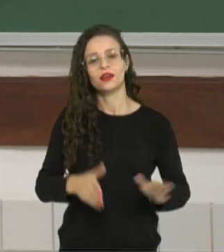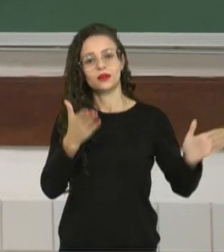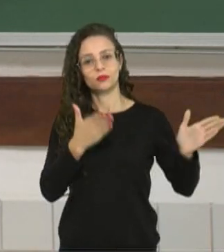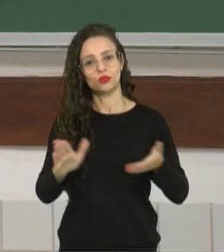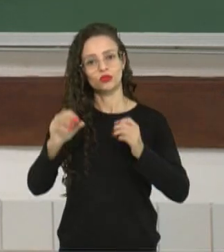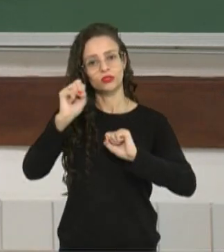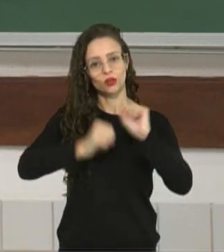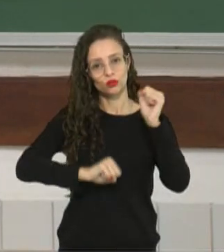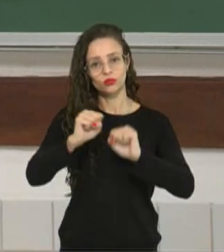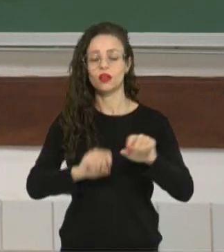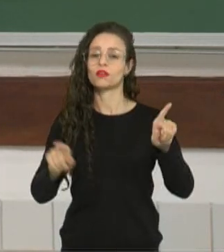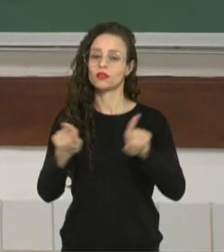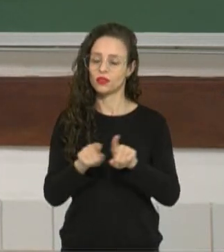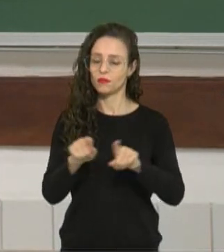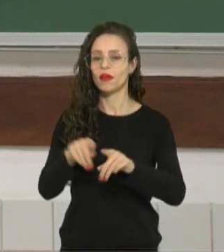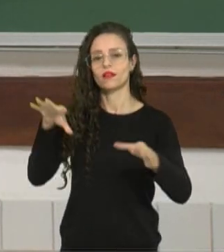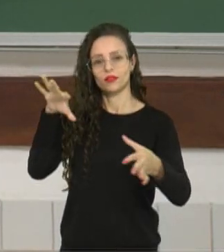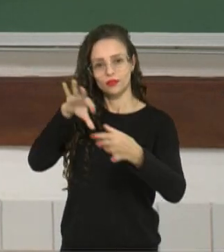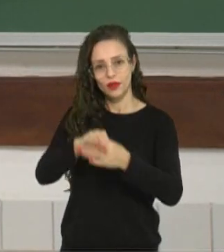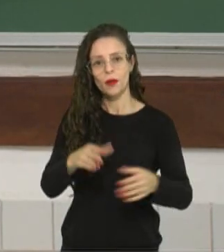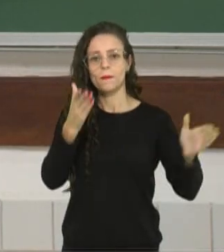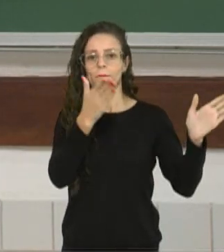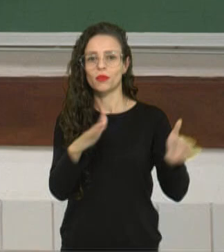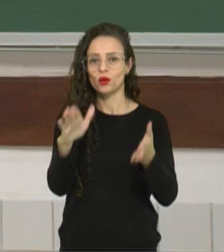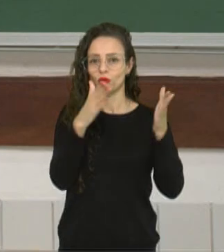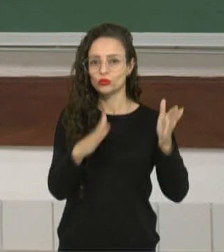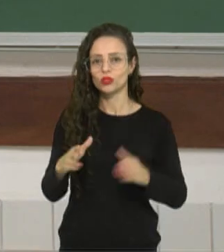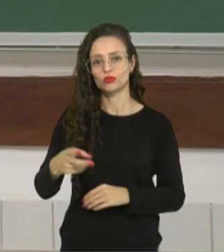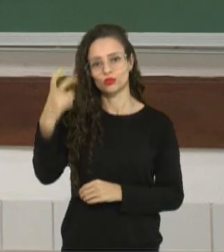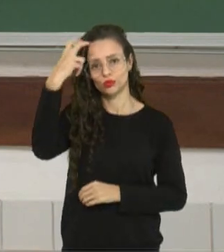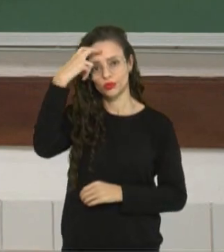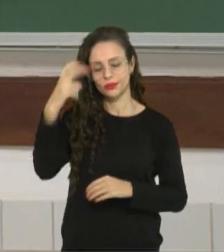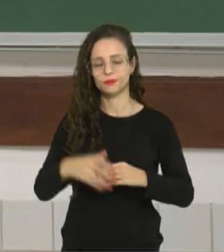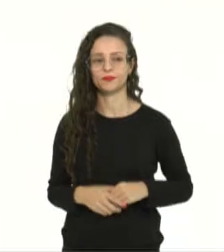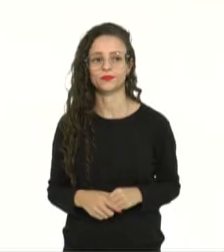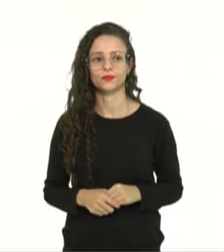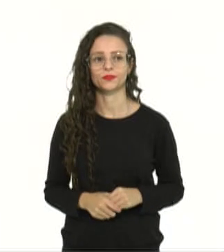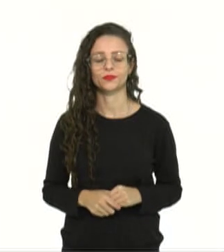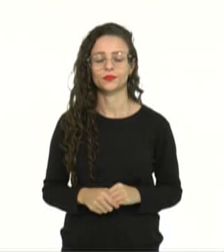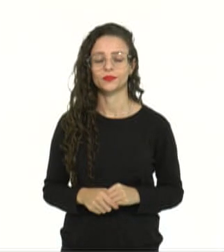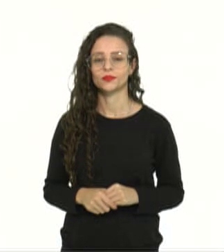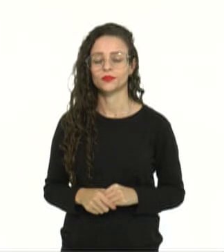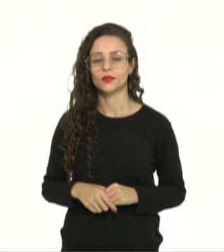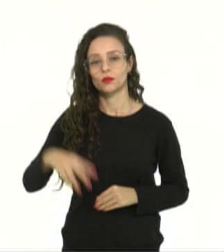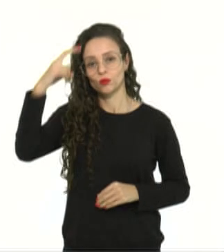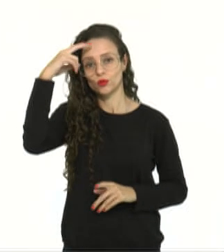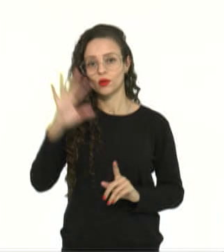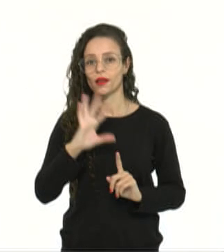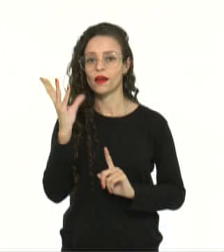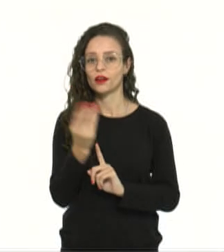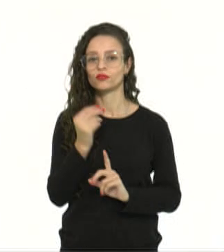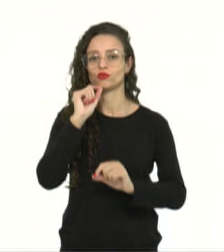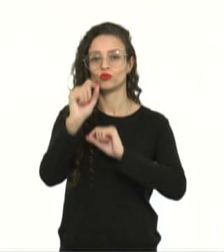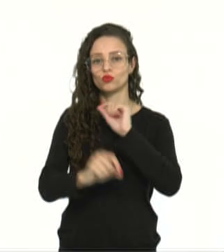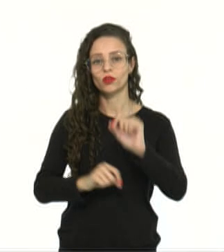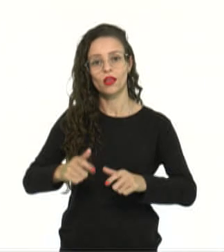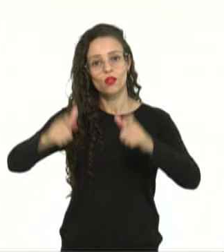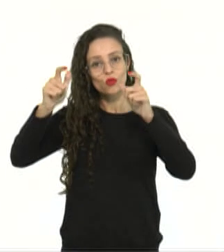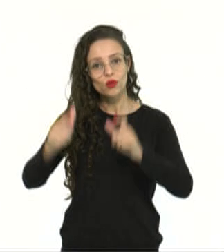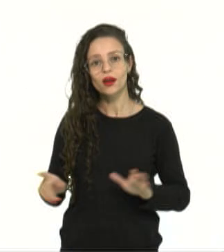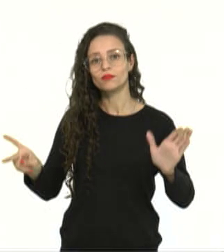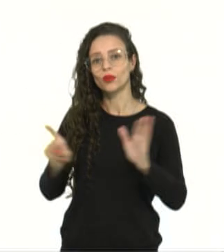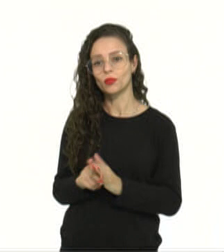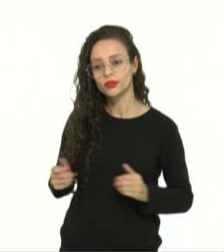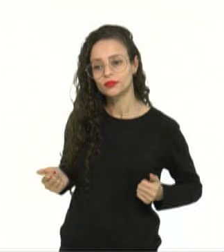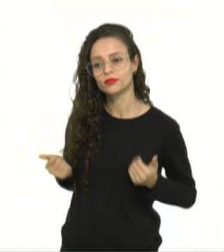acaba entrando na lógica da produção da cultura. A cultura e as artes, então, elas seriam espaços nos